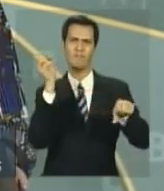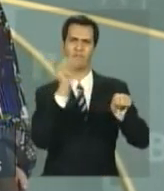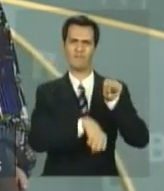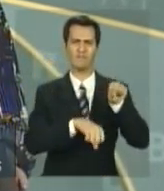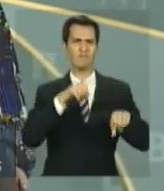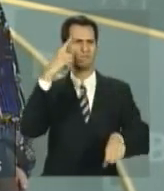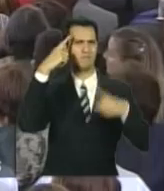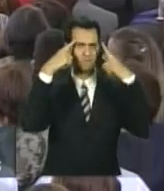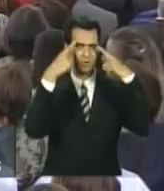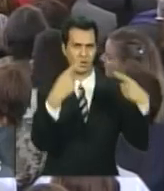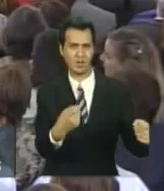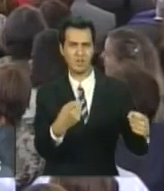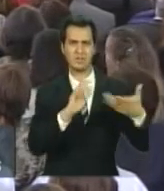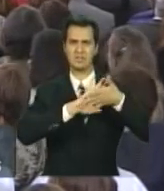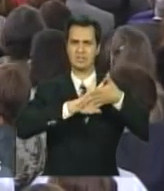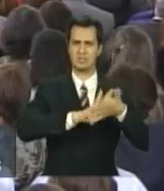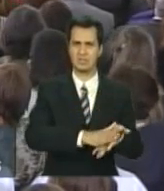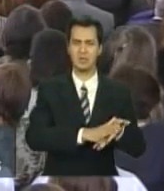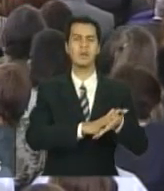avançou.